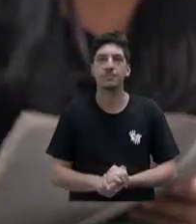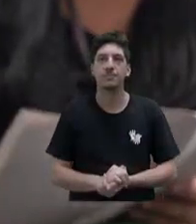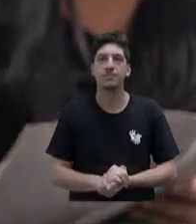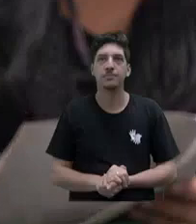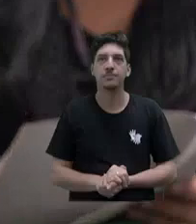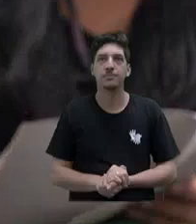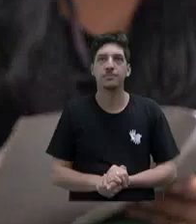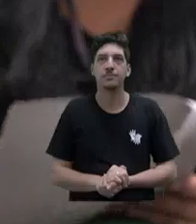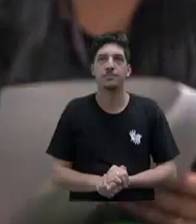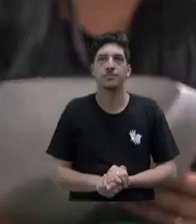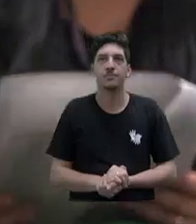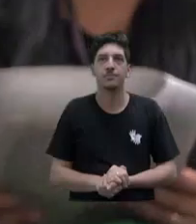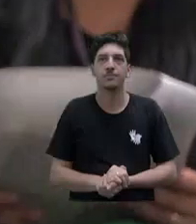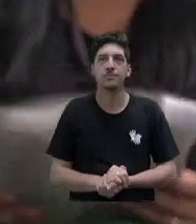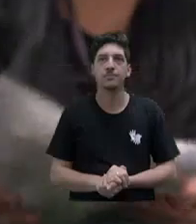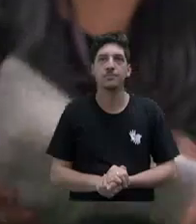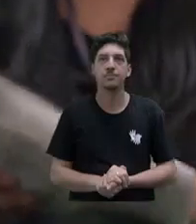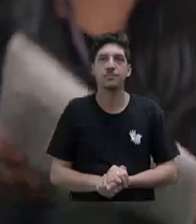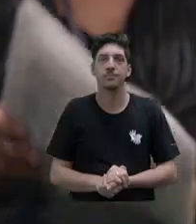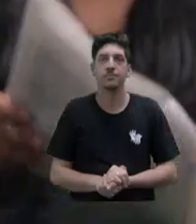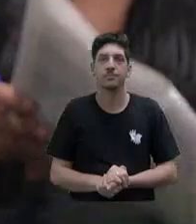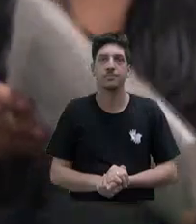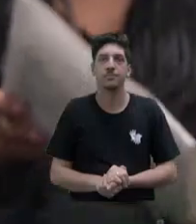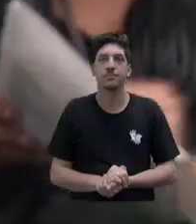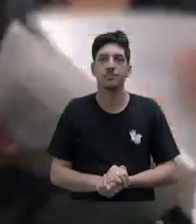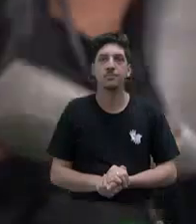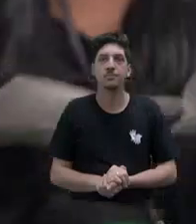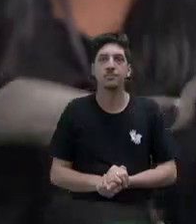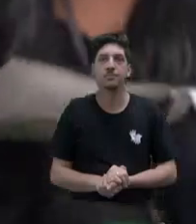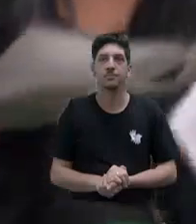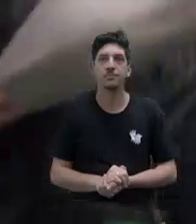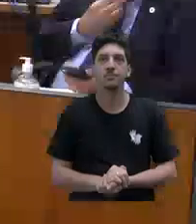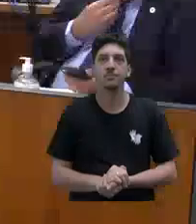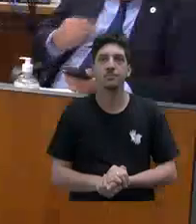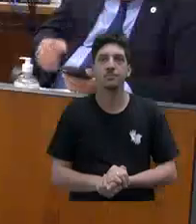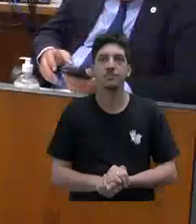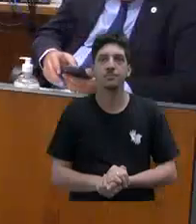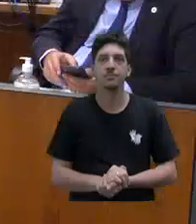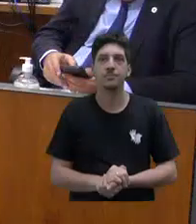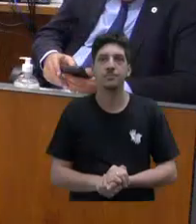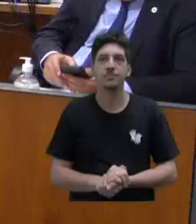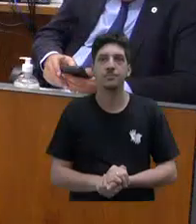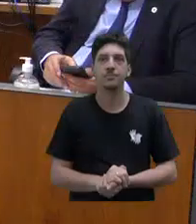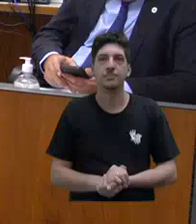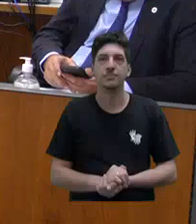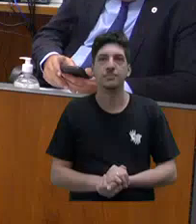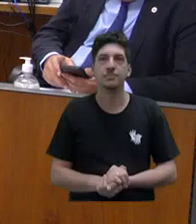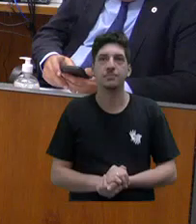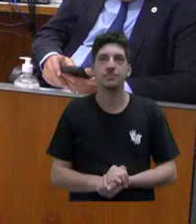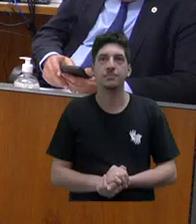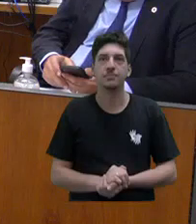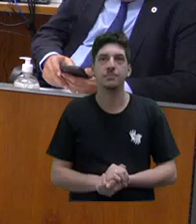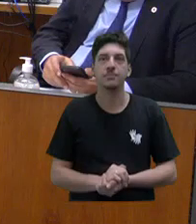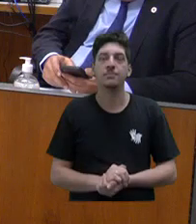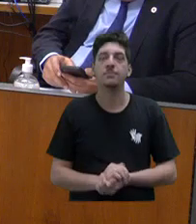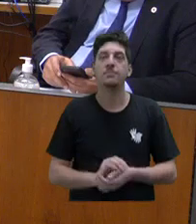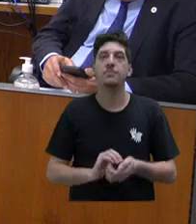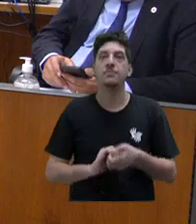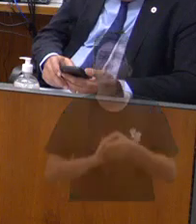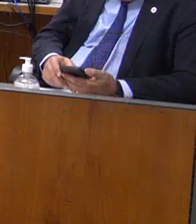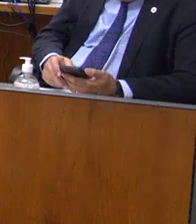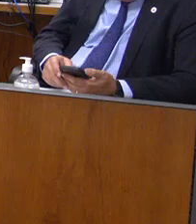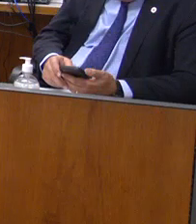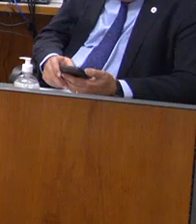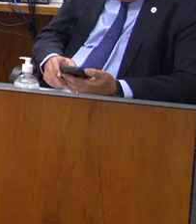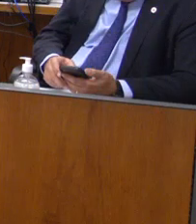importante nas mãos de uma equipe tão competente, cumprimentar o pessoal que está nos assistindo, da TV Assembleia, nosso pessoal da